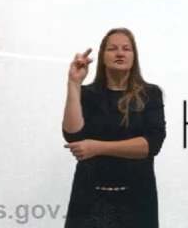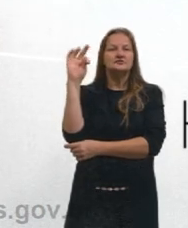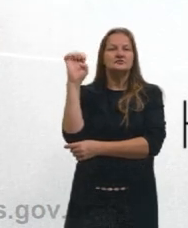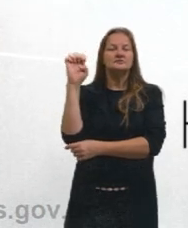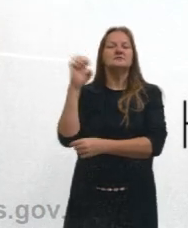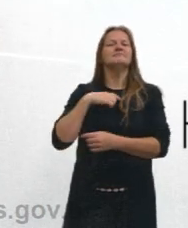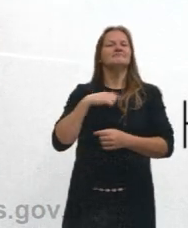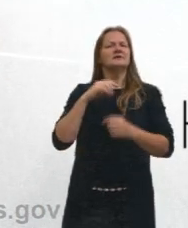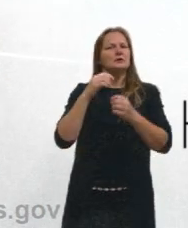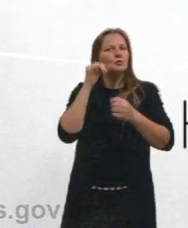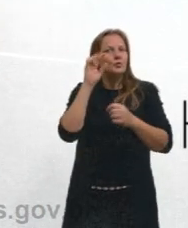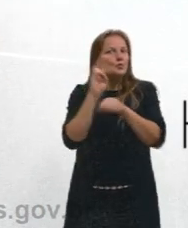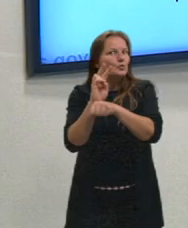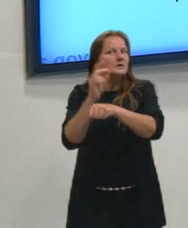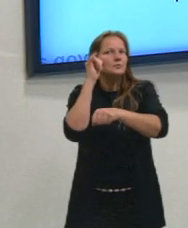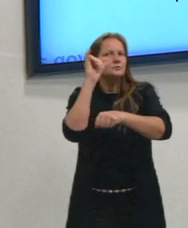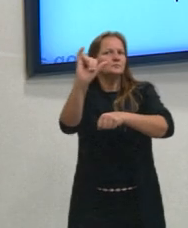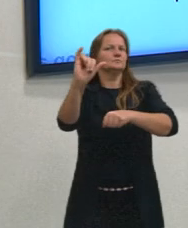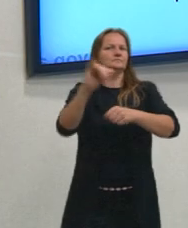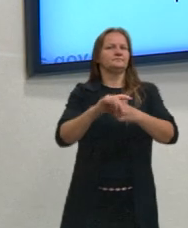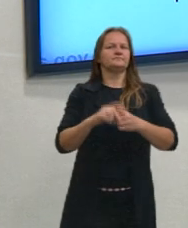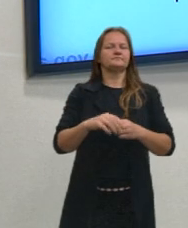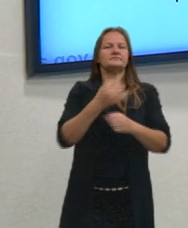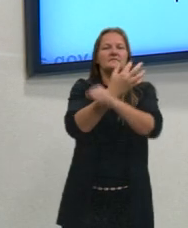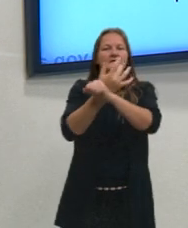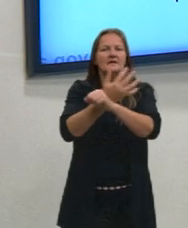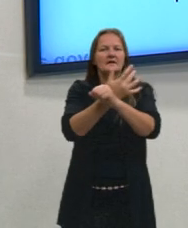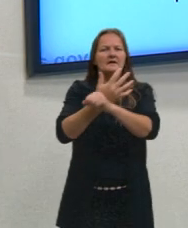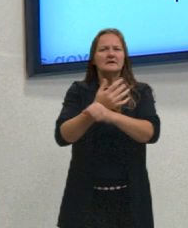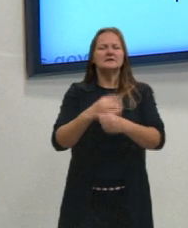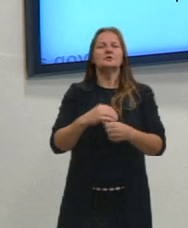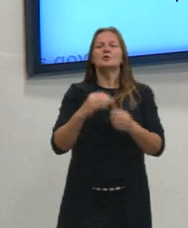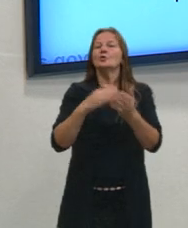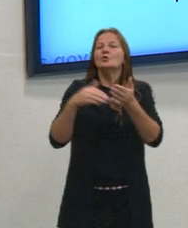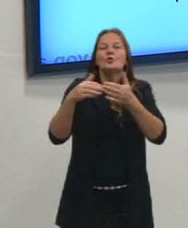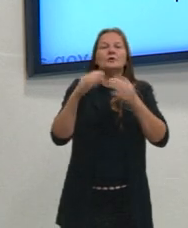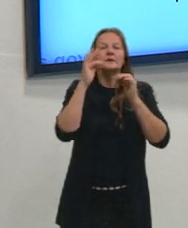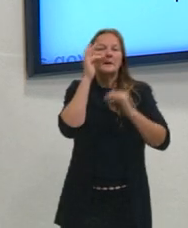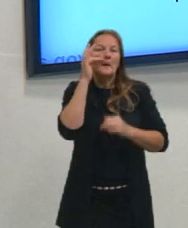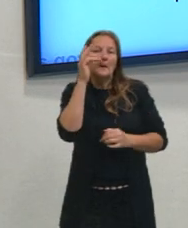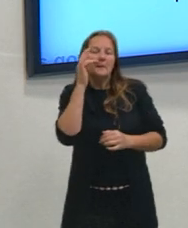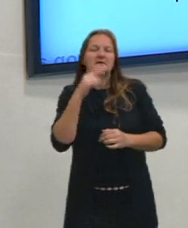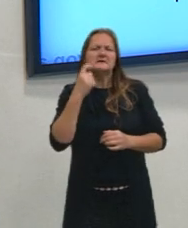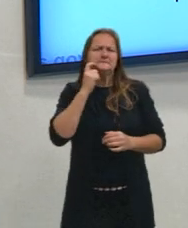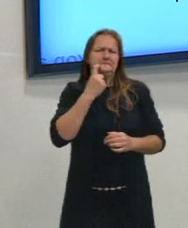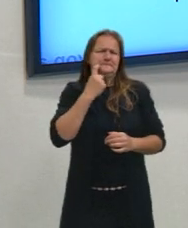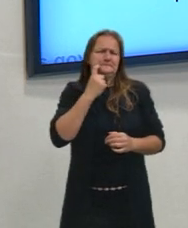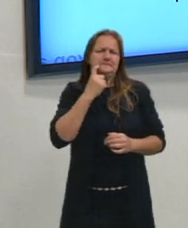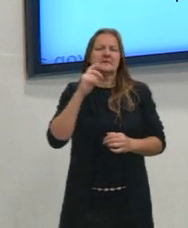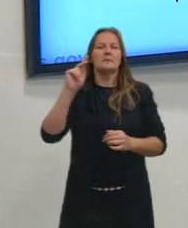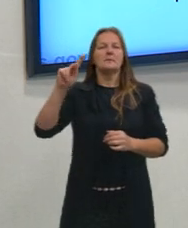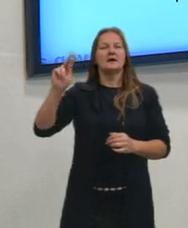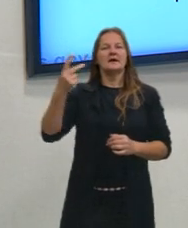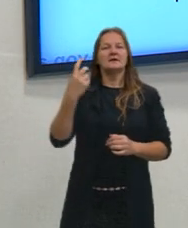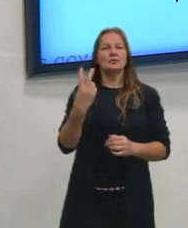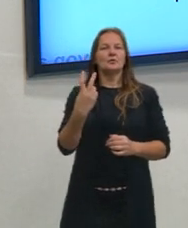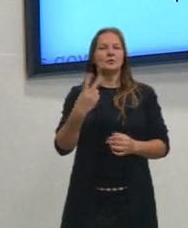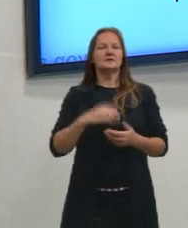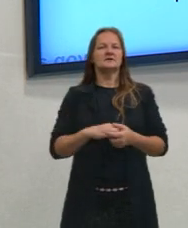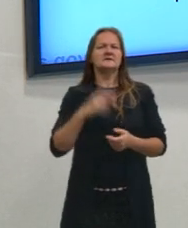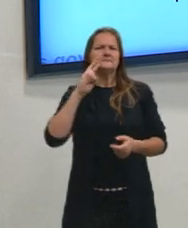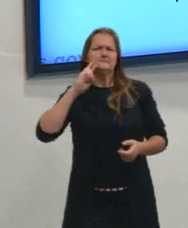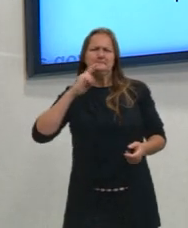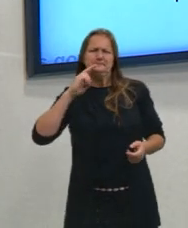consumo de alimentos ácidos que entra as frutas cítricas Limão tem um PH dois o